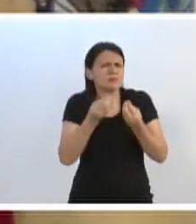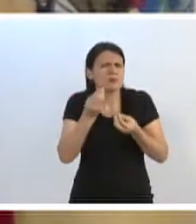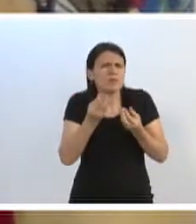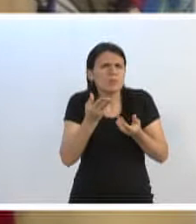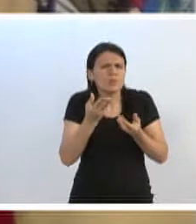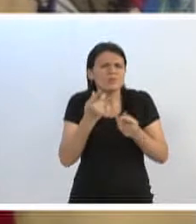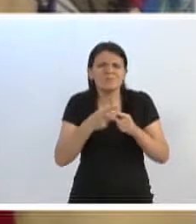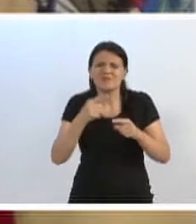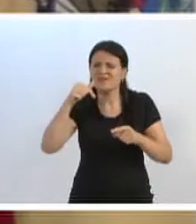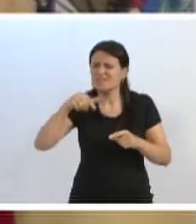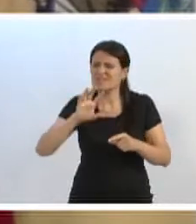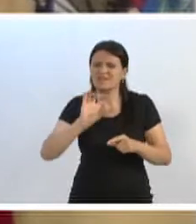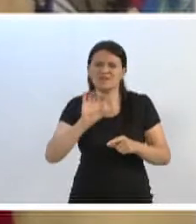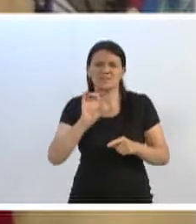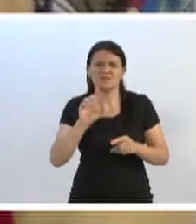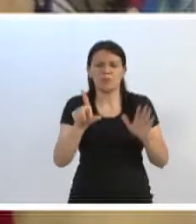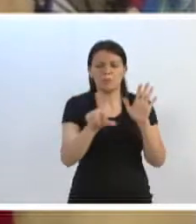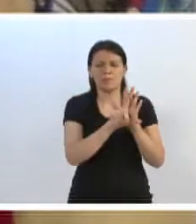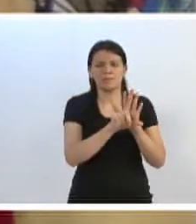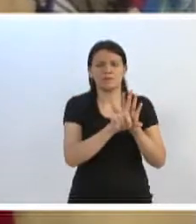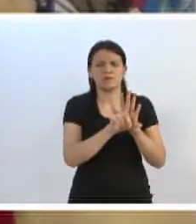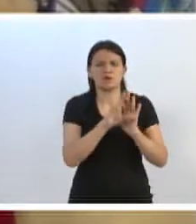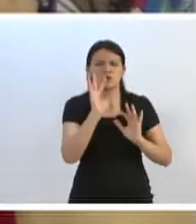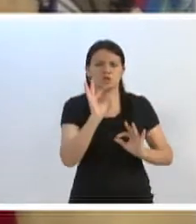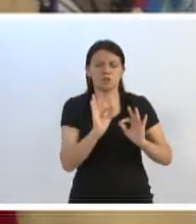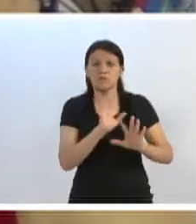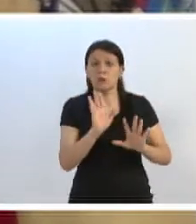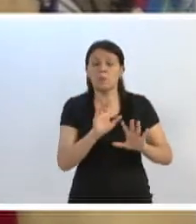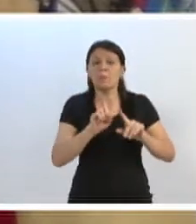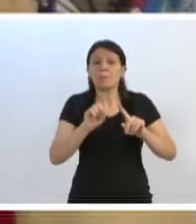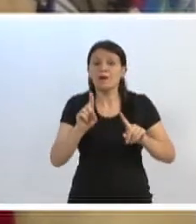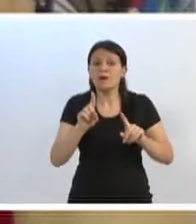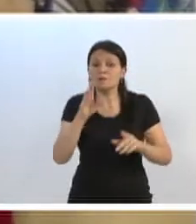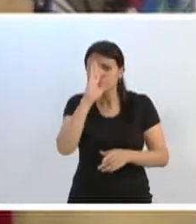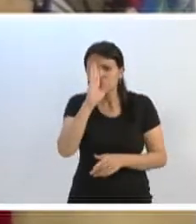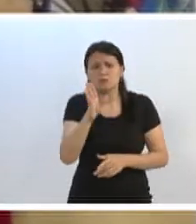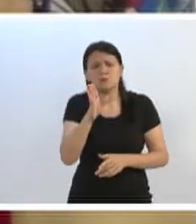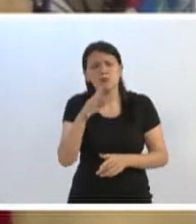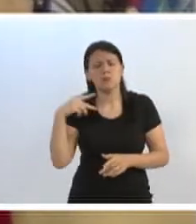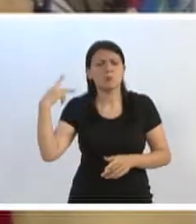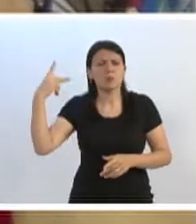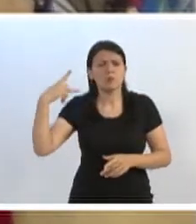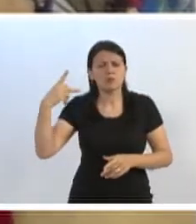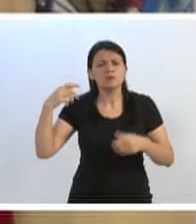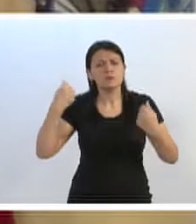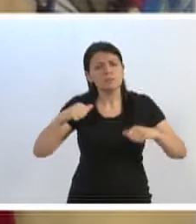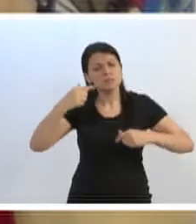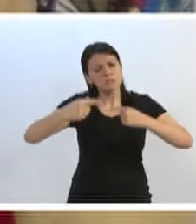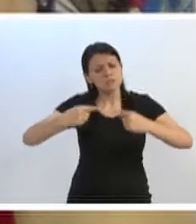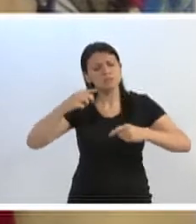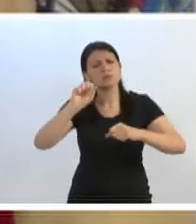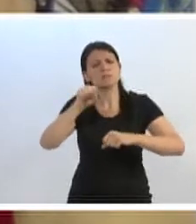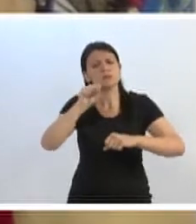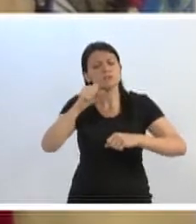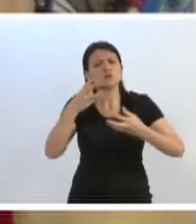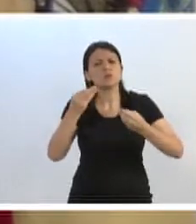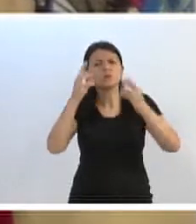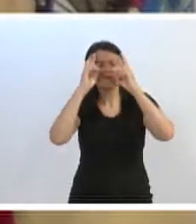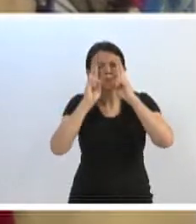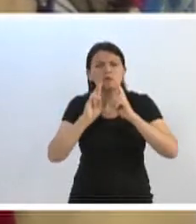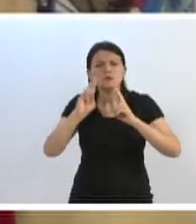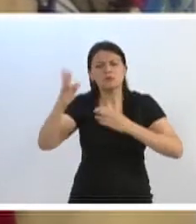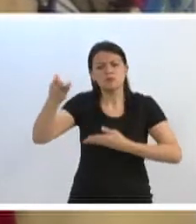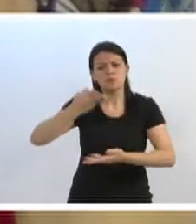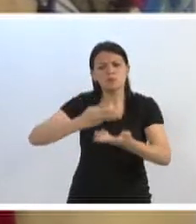a questão aqui não é uma questão legal, não é uma questão do jurídico, é uma questão de prioridade política e tem que ser debatido isso aqui com muito respeito em relação